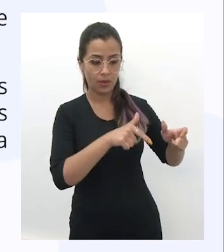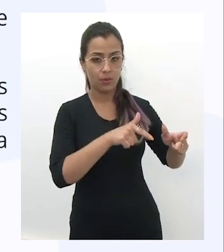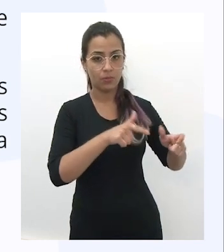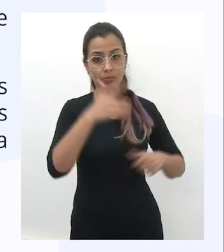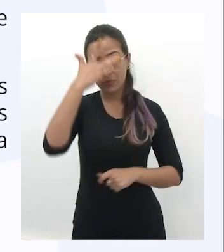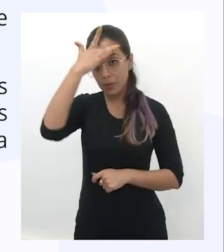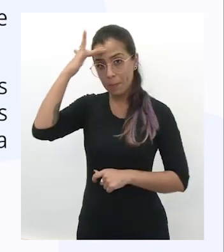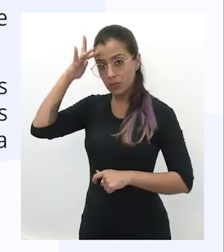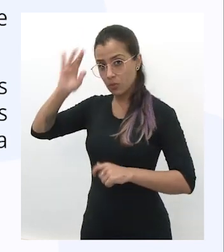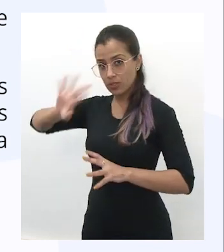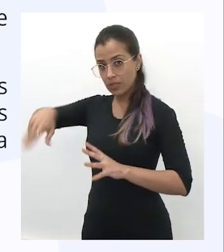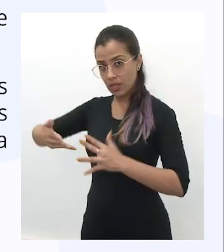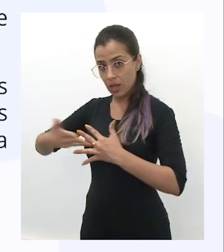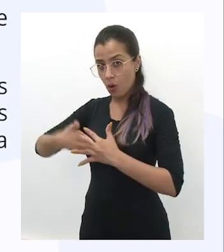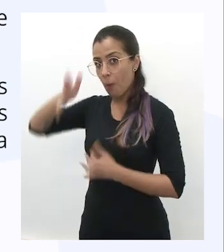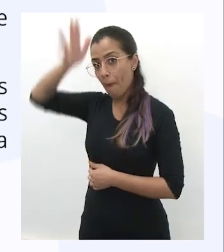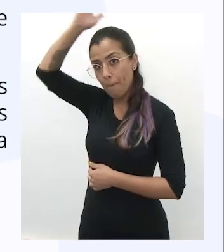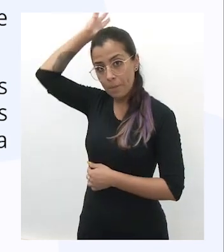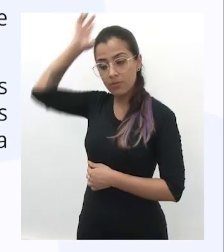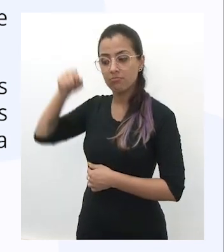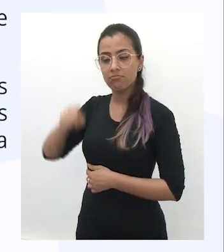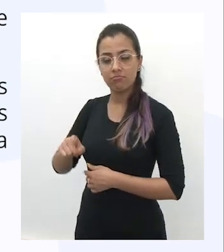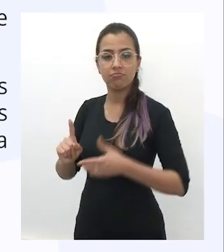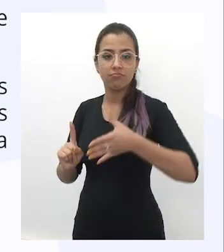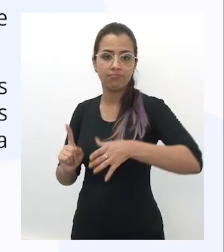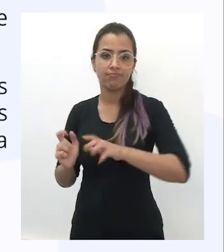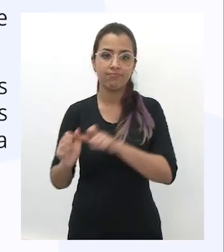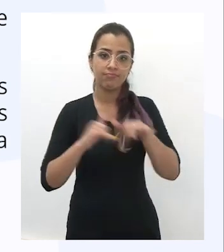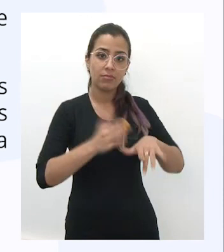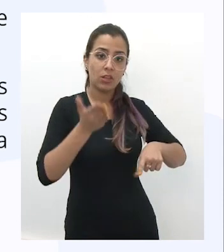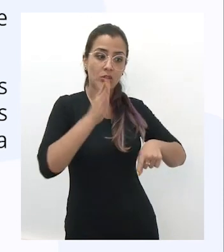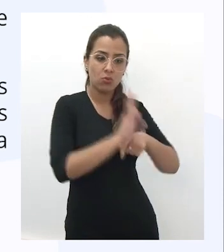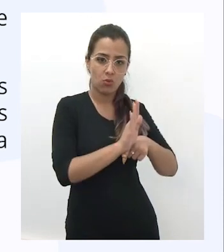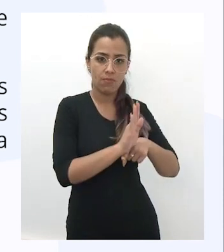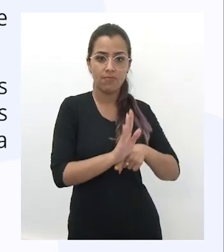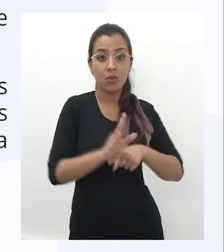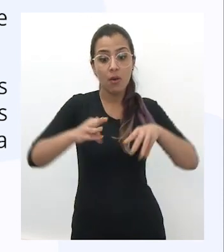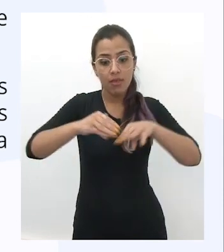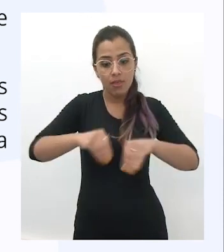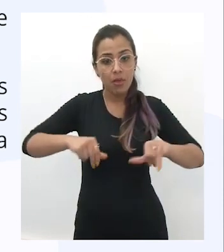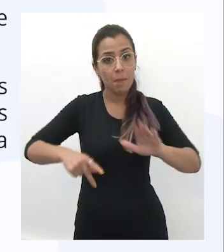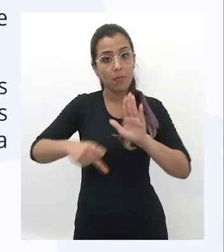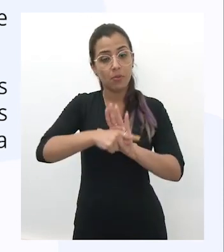serviços, denominados clientes. E já que não possuíam terra, esse vínculo